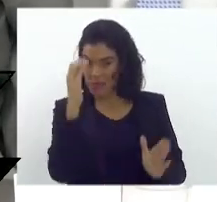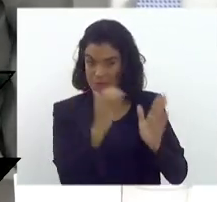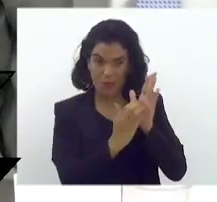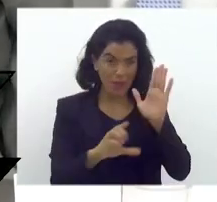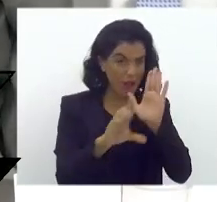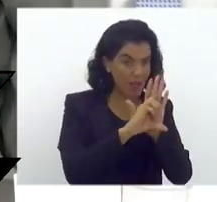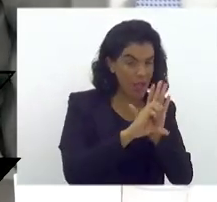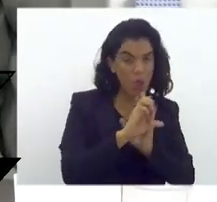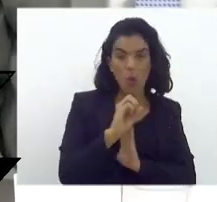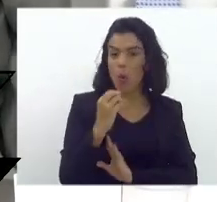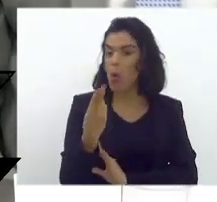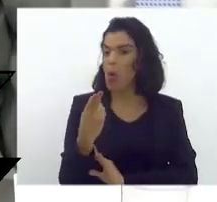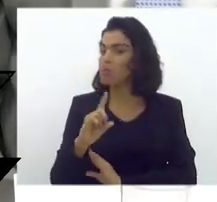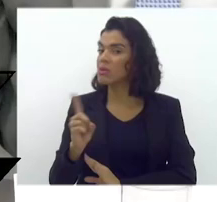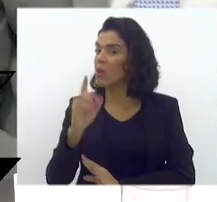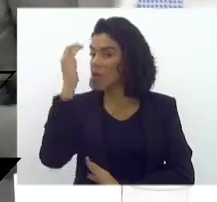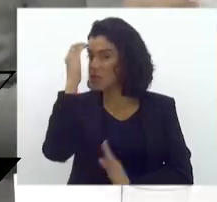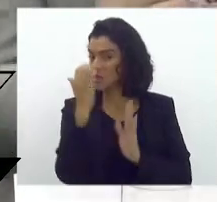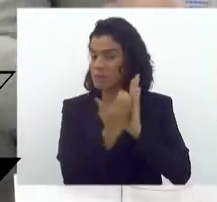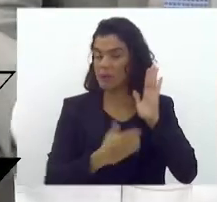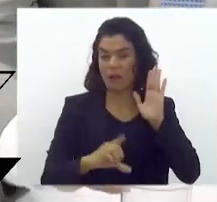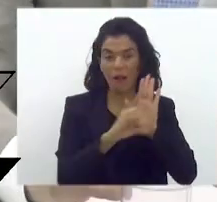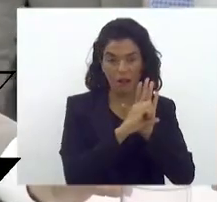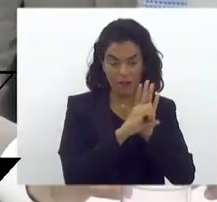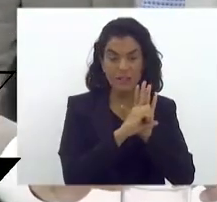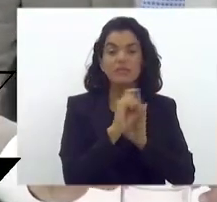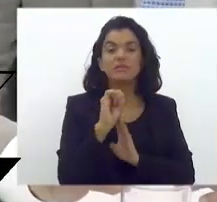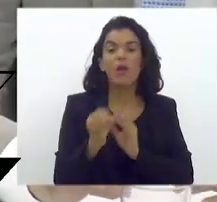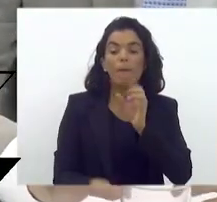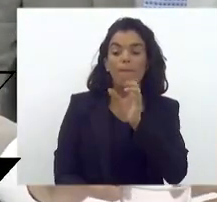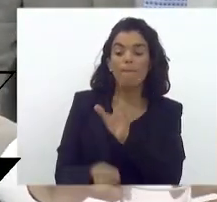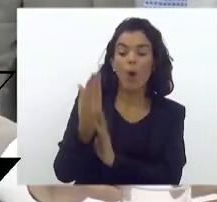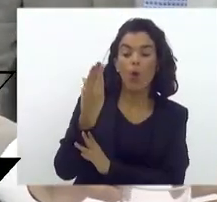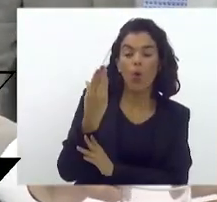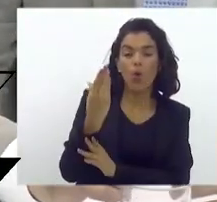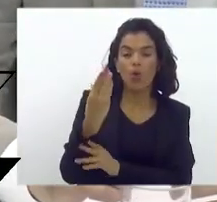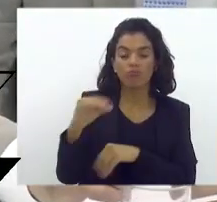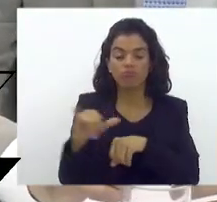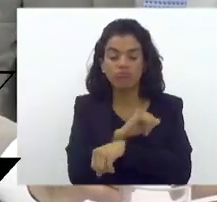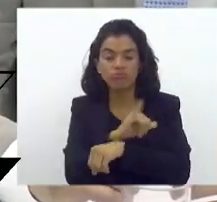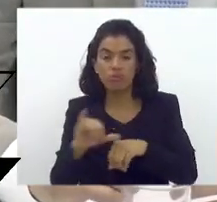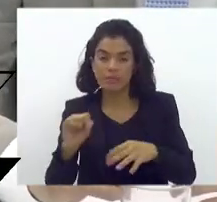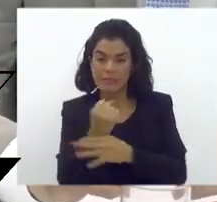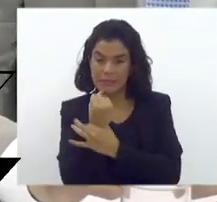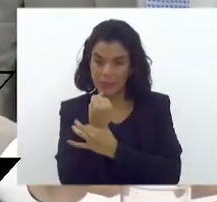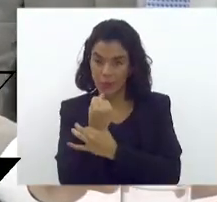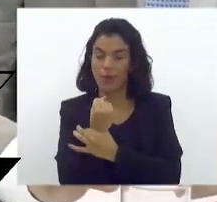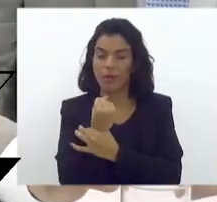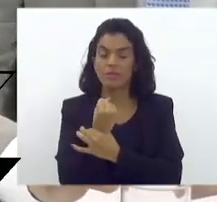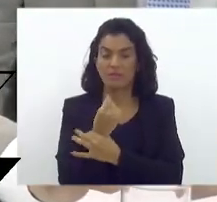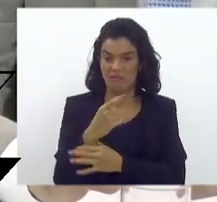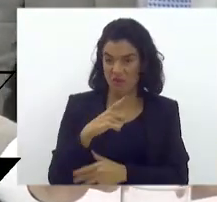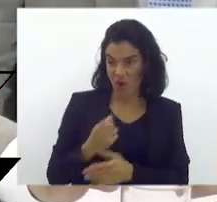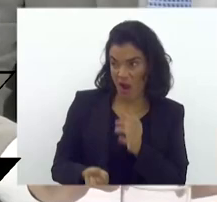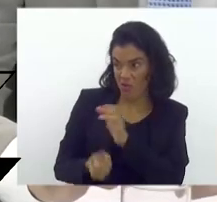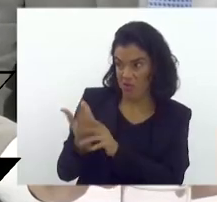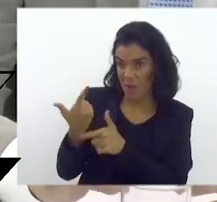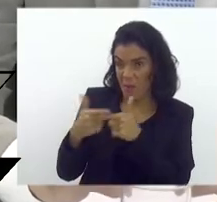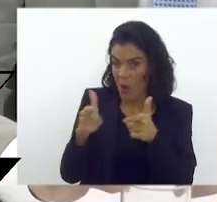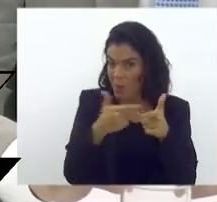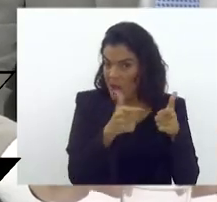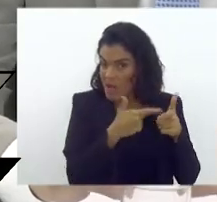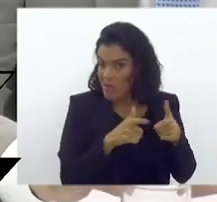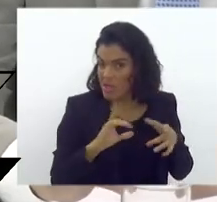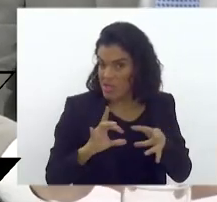eu exerço essa posição de implantar um sistema de segurança numa escola municipal, eu vou ter condição, vou ter algum problema legal em relação a